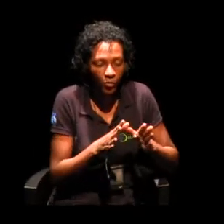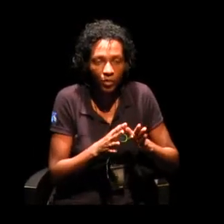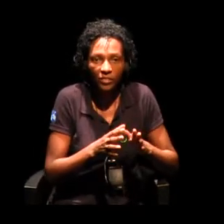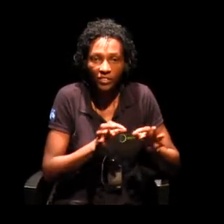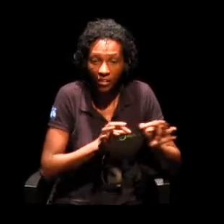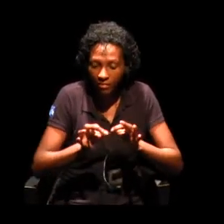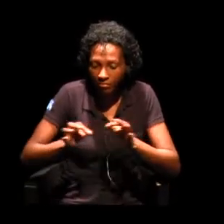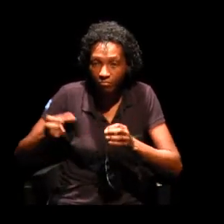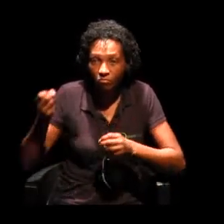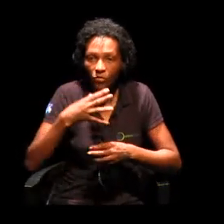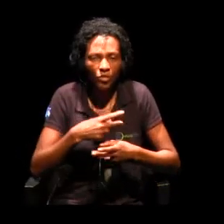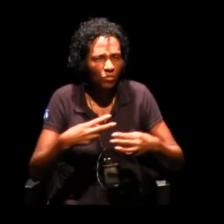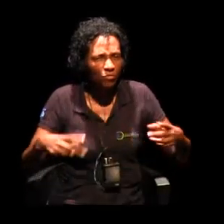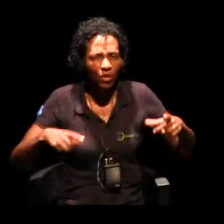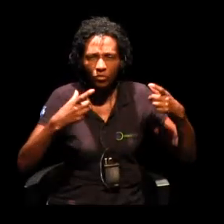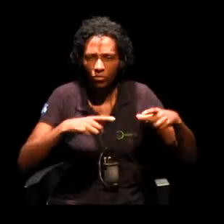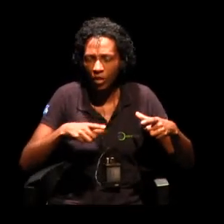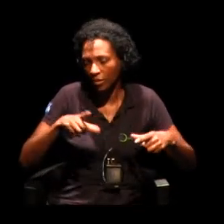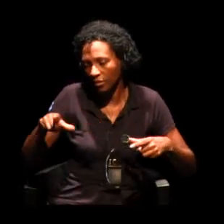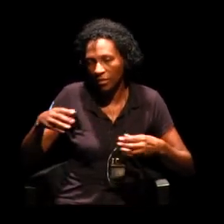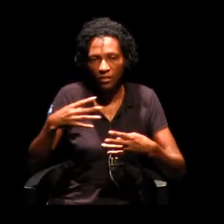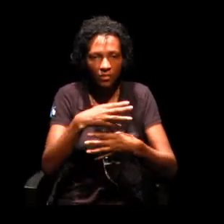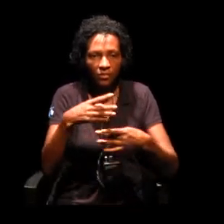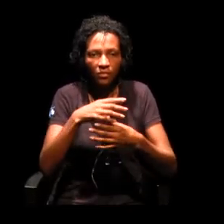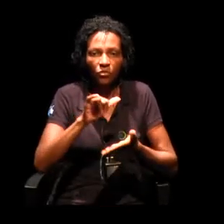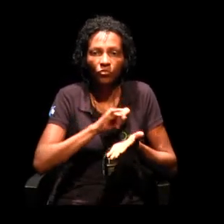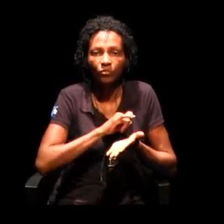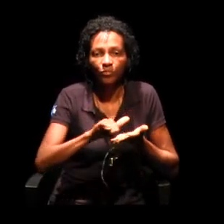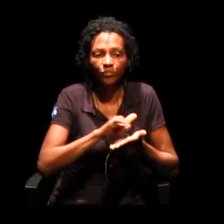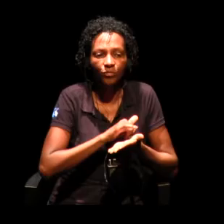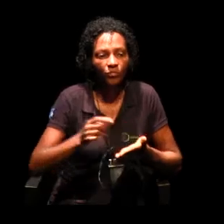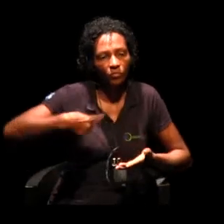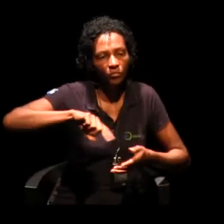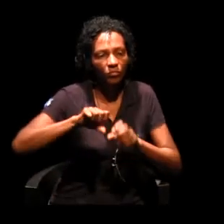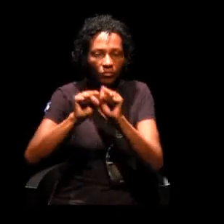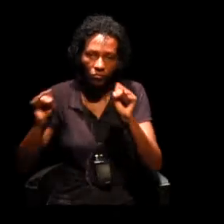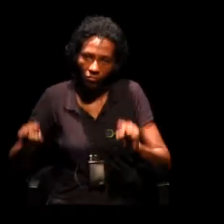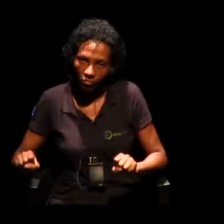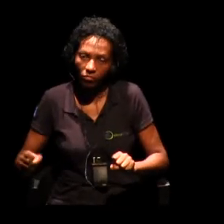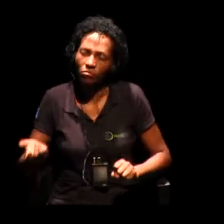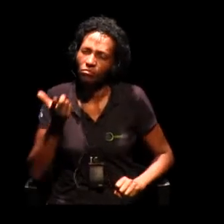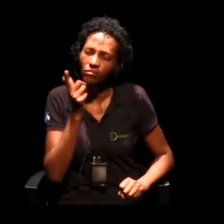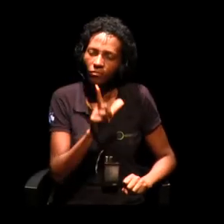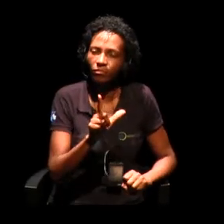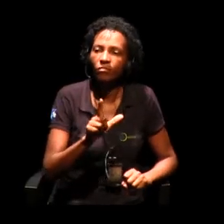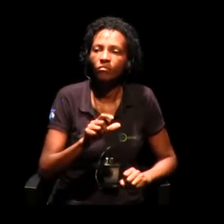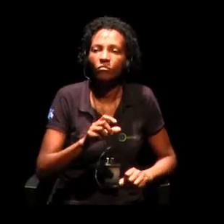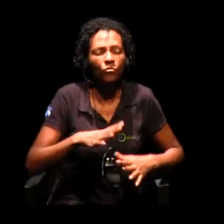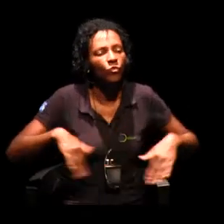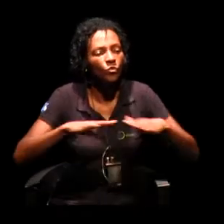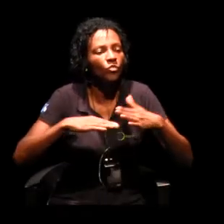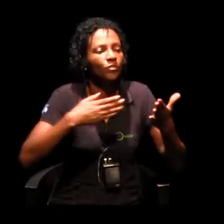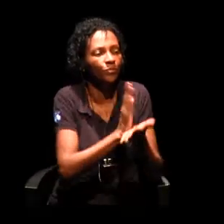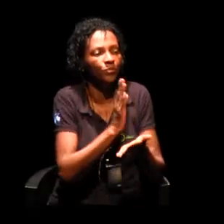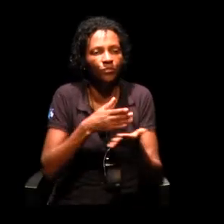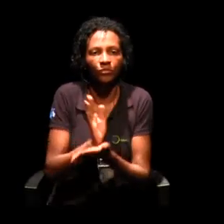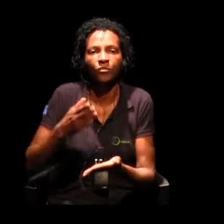sistema em várias localidades na cidade de Nova York. Nós subvertemos o sistema,